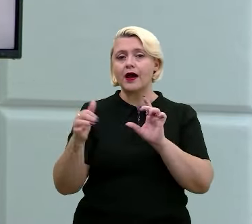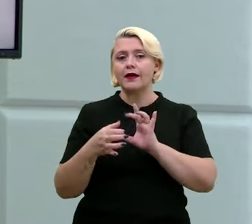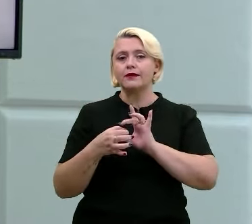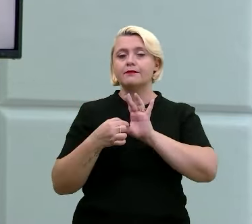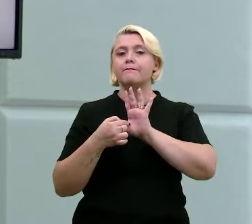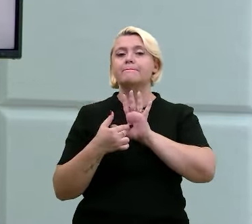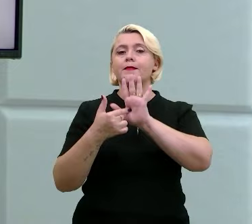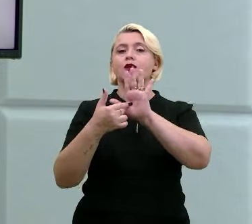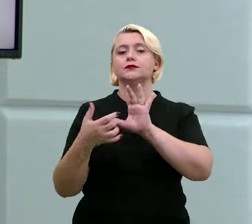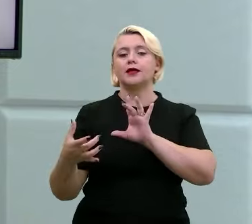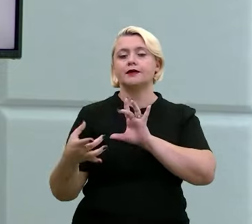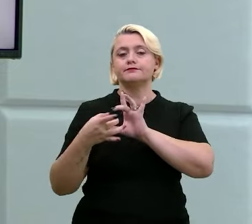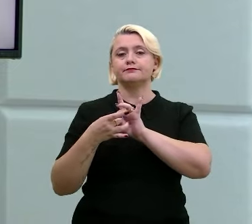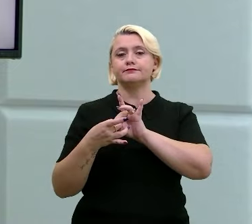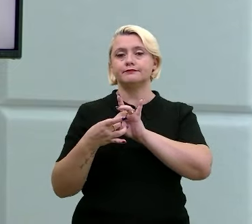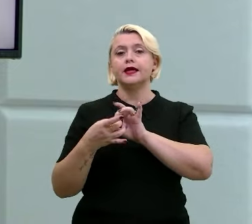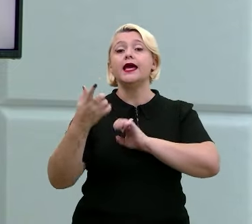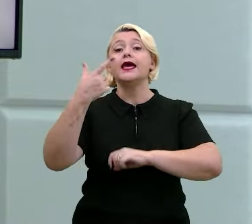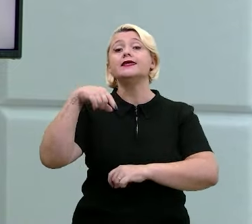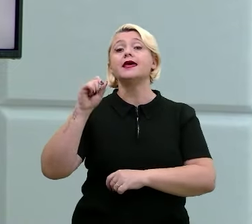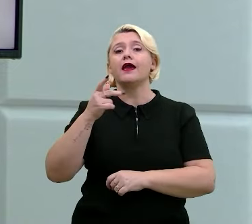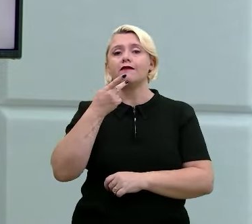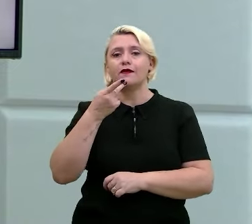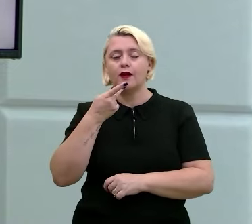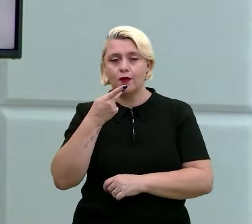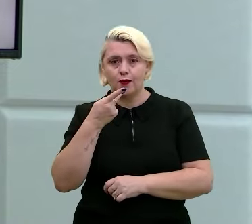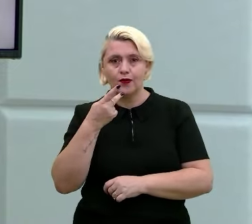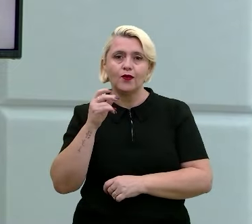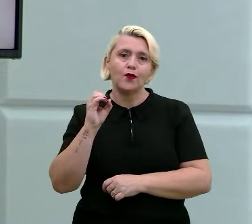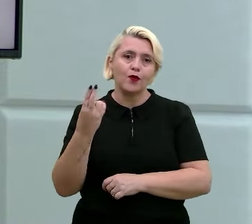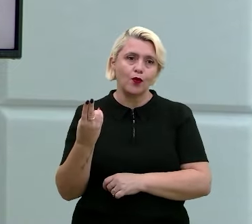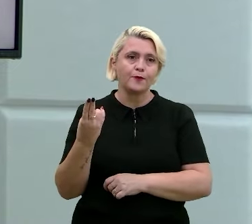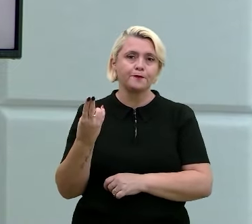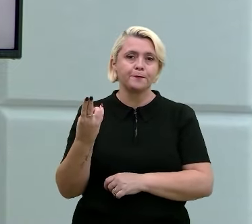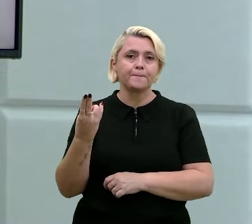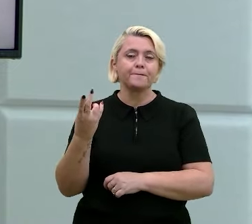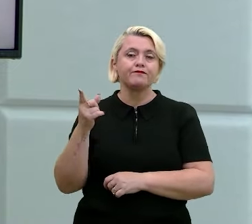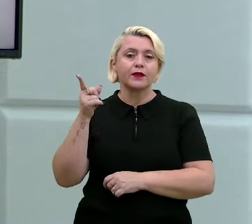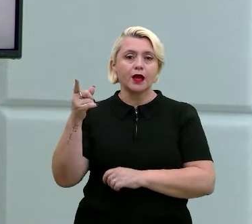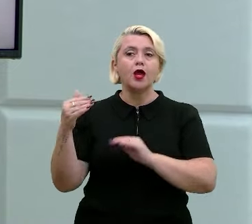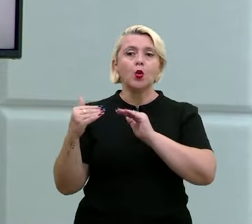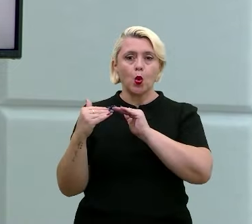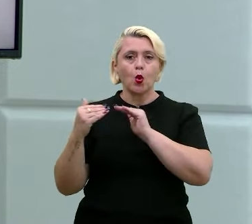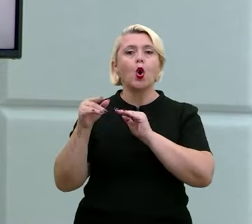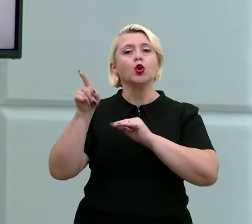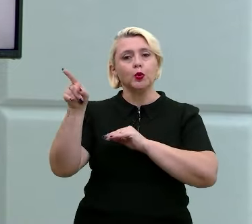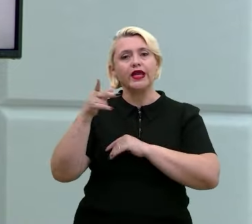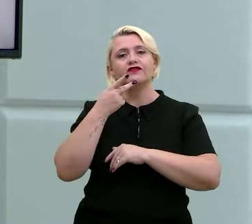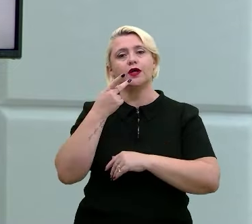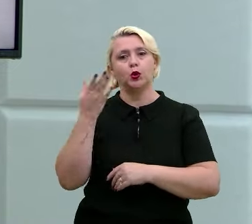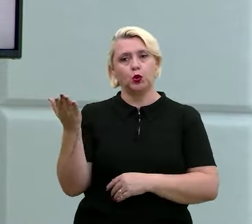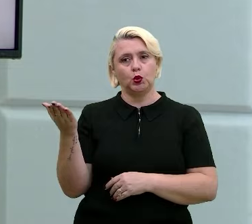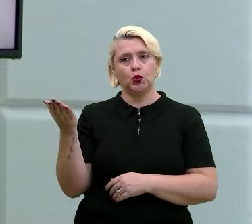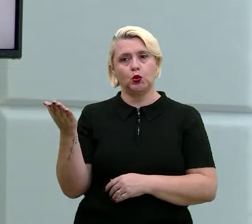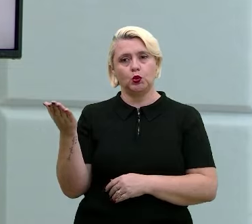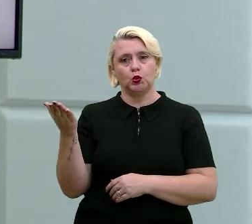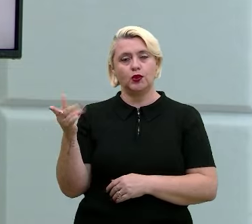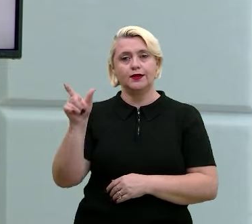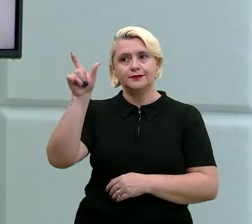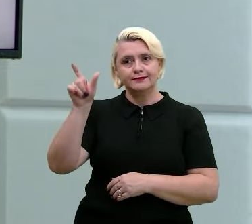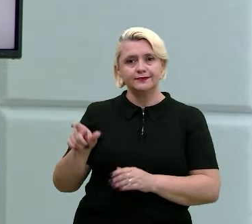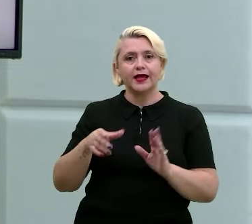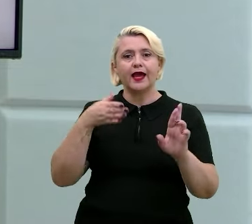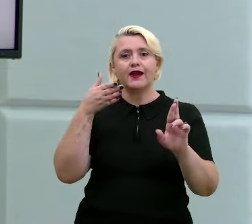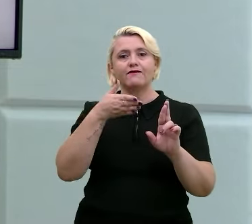ser adequadas quando você coloca o repertório, principalmente quando você vai trazer isso. Uma referência de uma